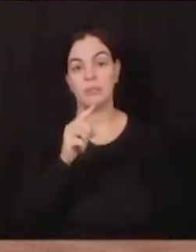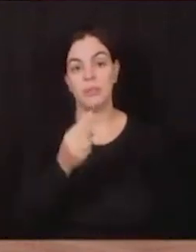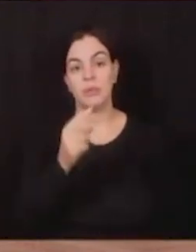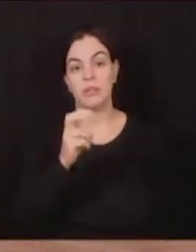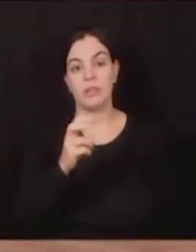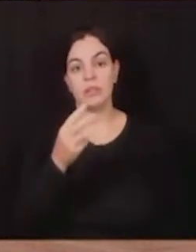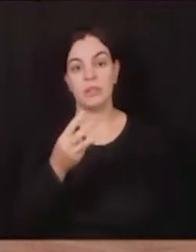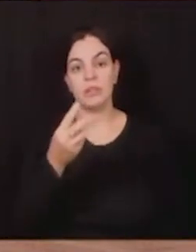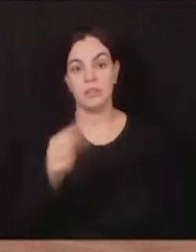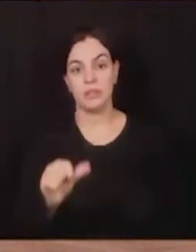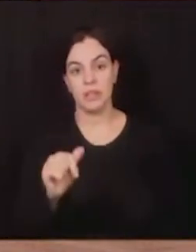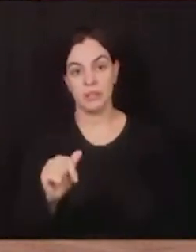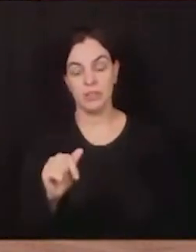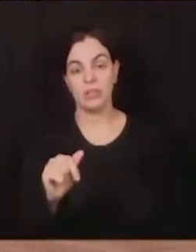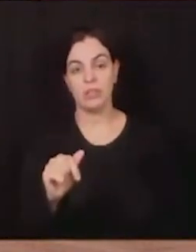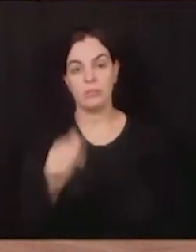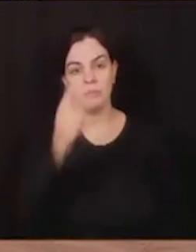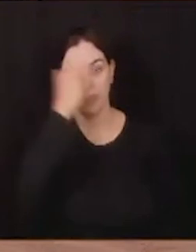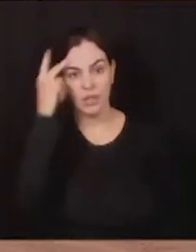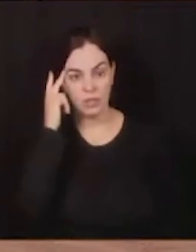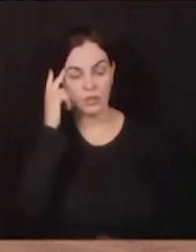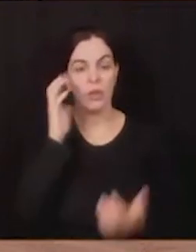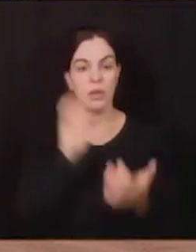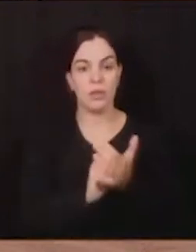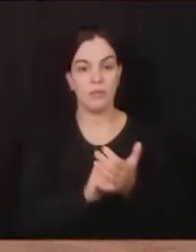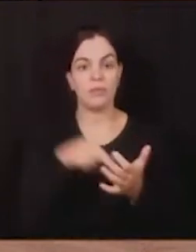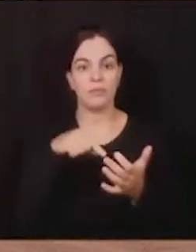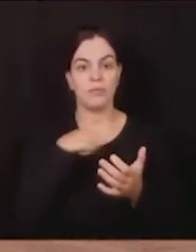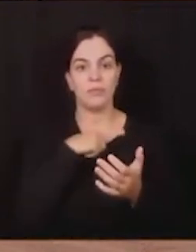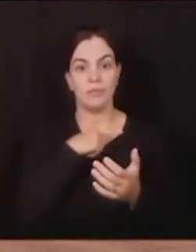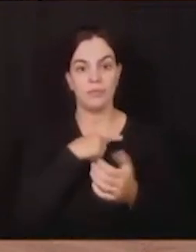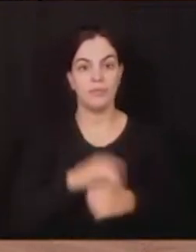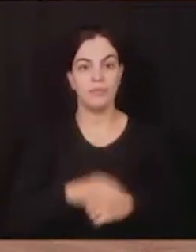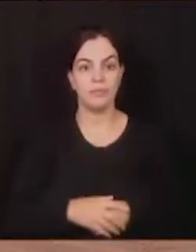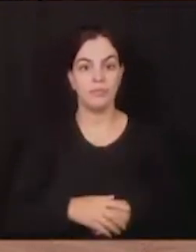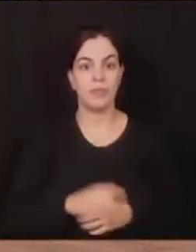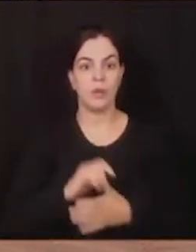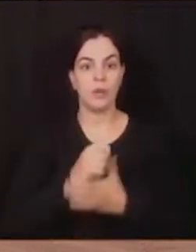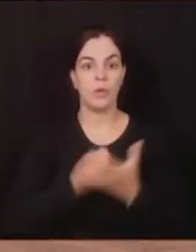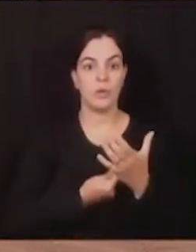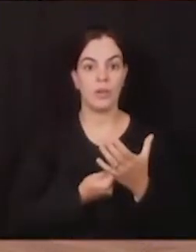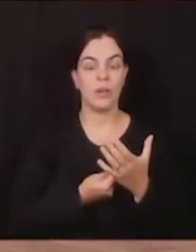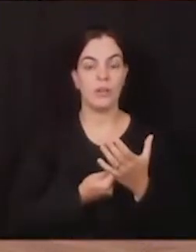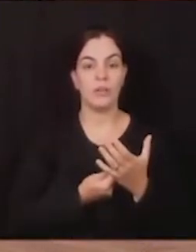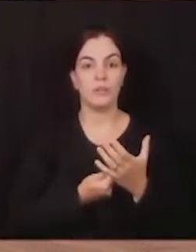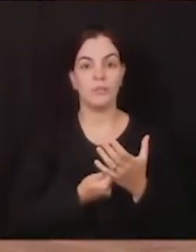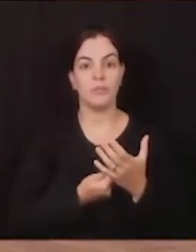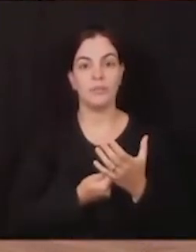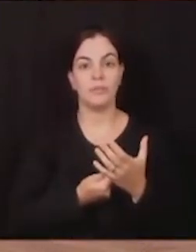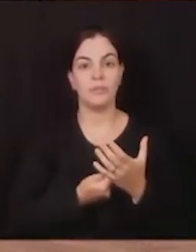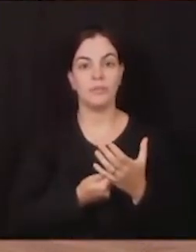13.537 candidatos inscritos para o processo seletivo simplificado, para a contratação temporária em regime especial para a função de agente de